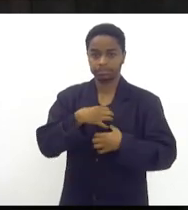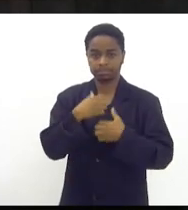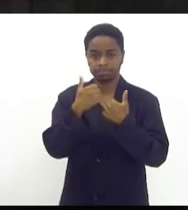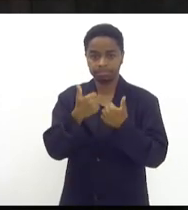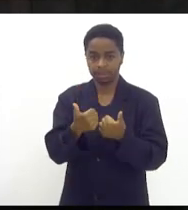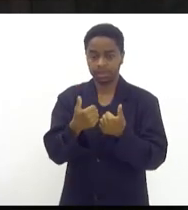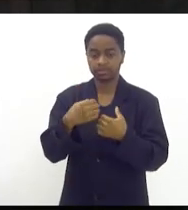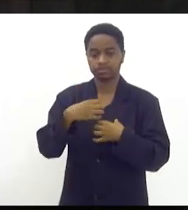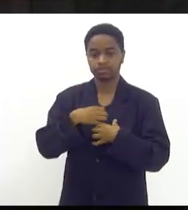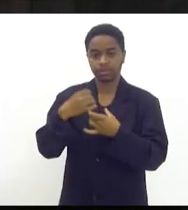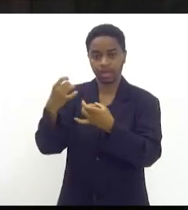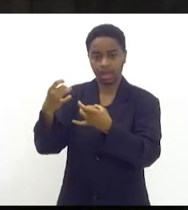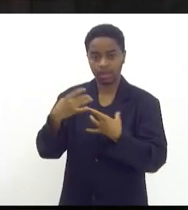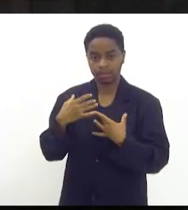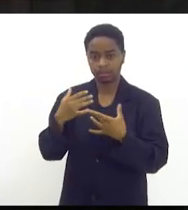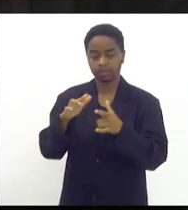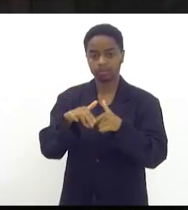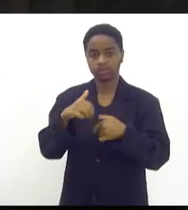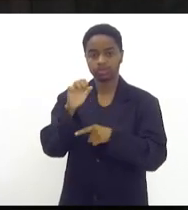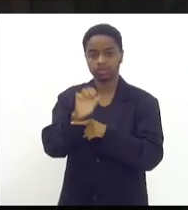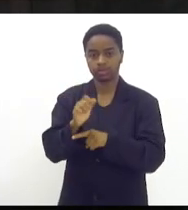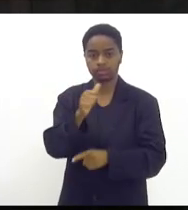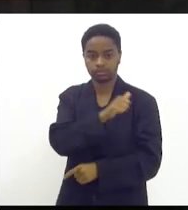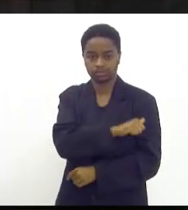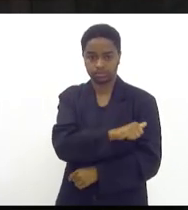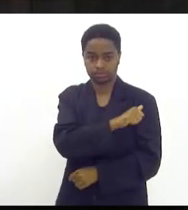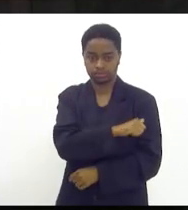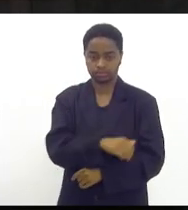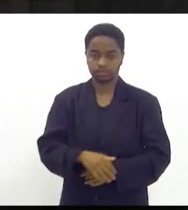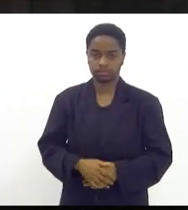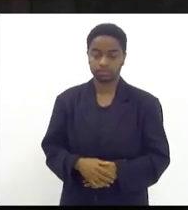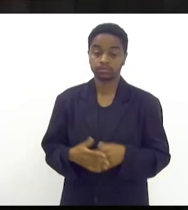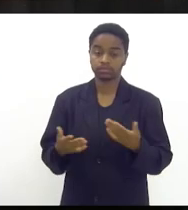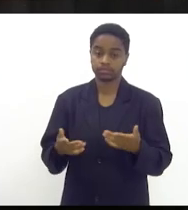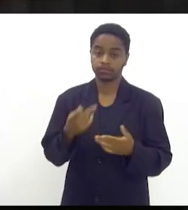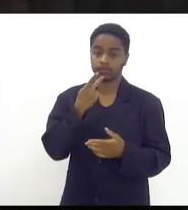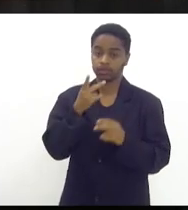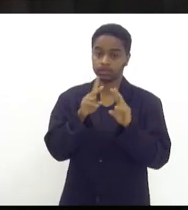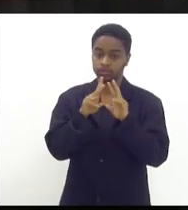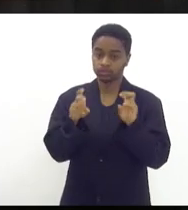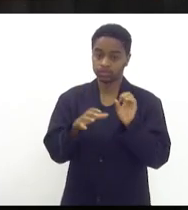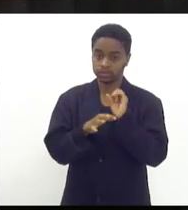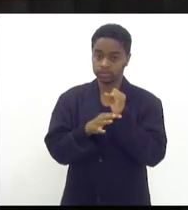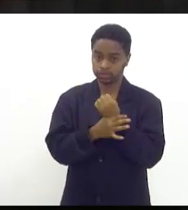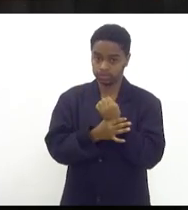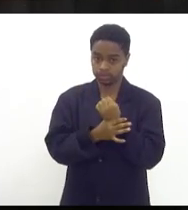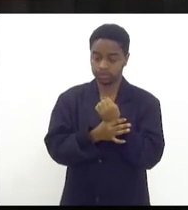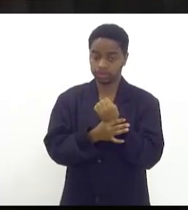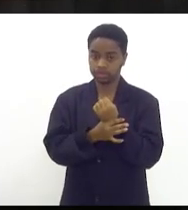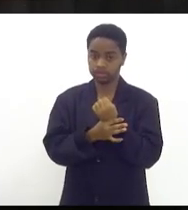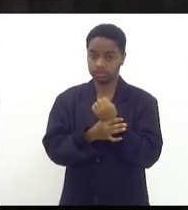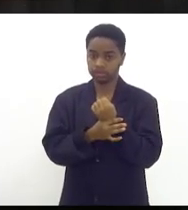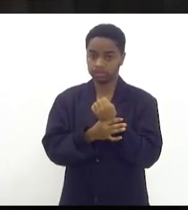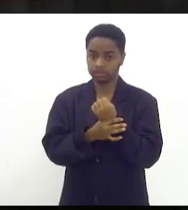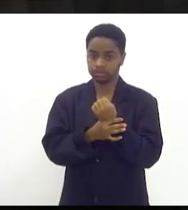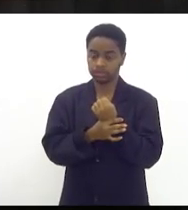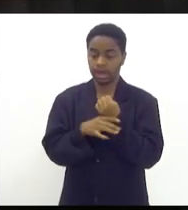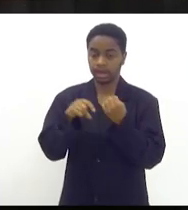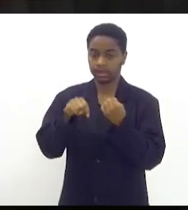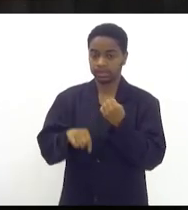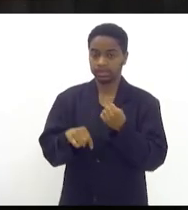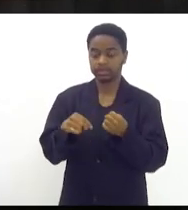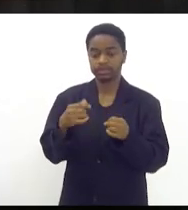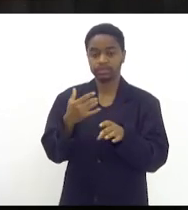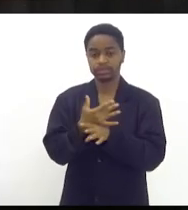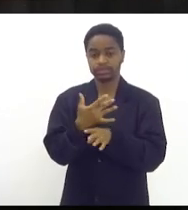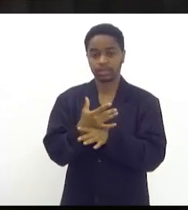abandonado pelo Estado do Rio de Janeiro. Falando de segurança, a gente é a cidade que